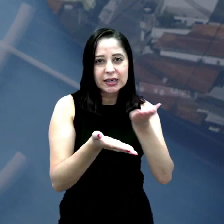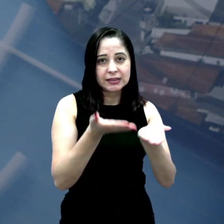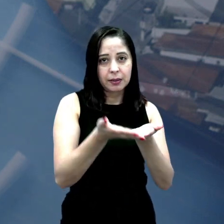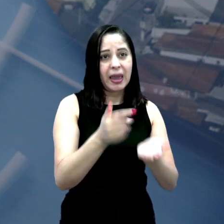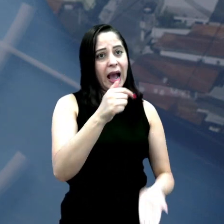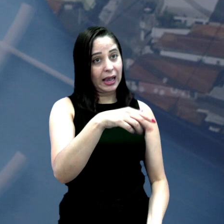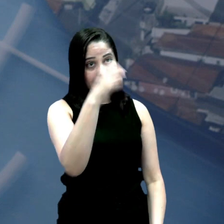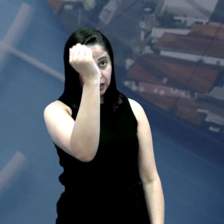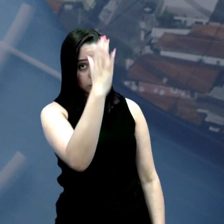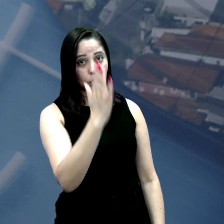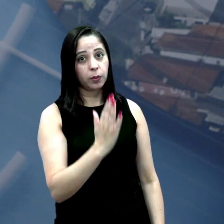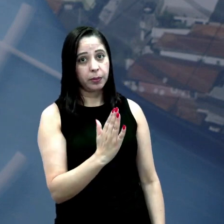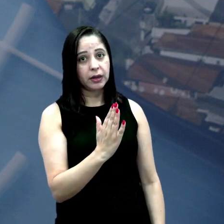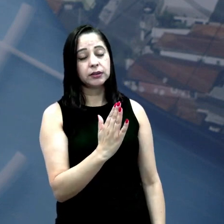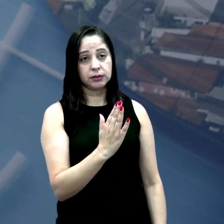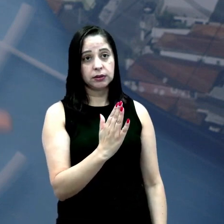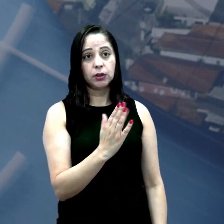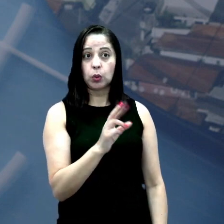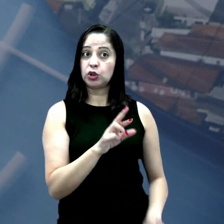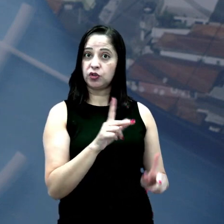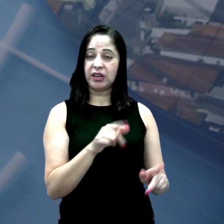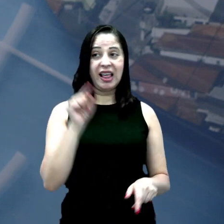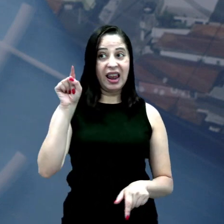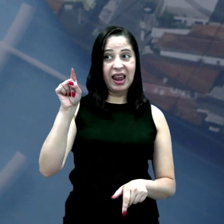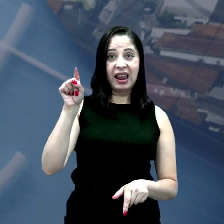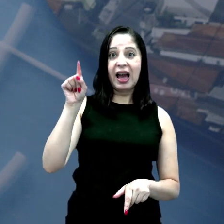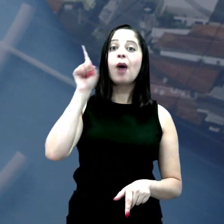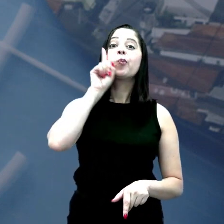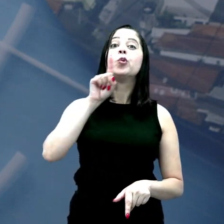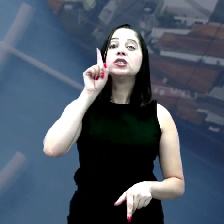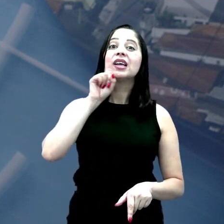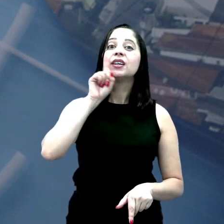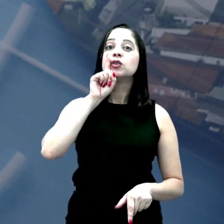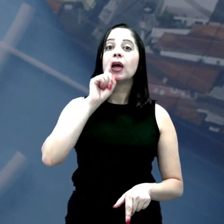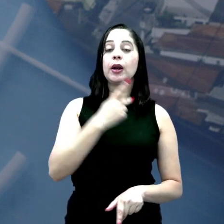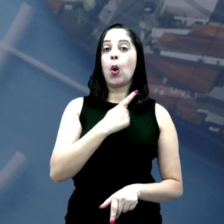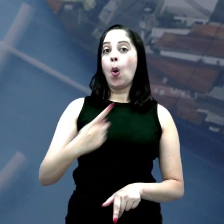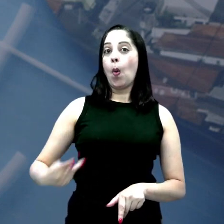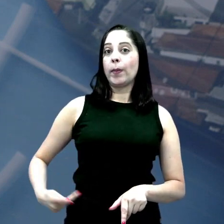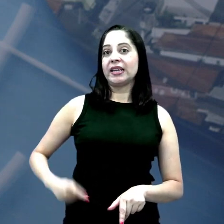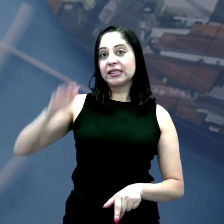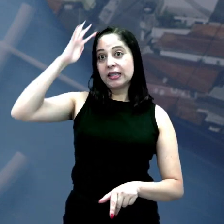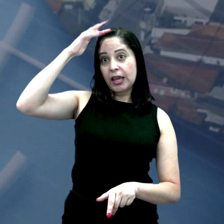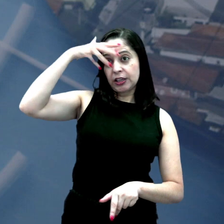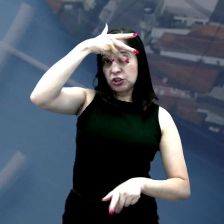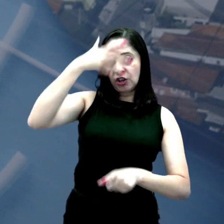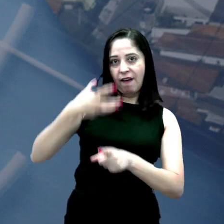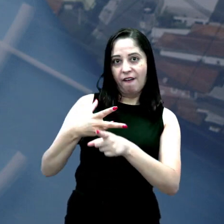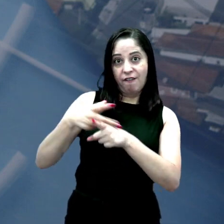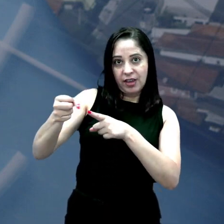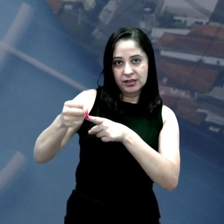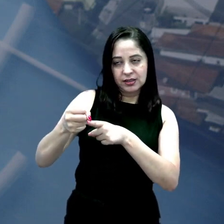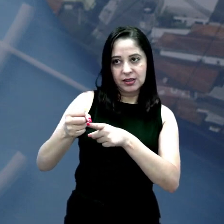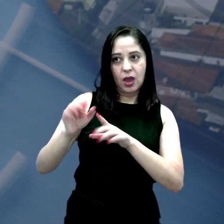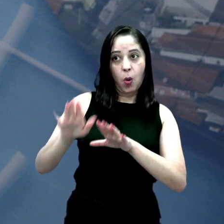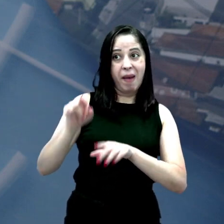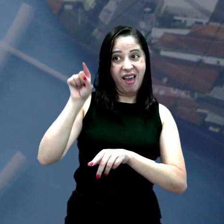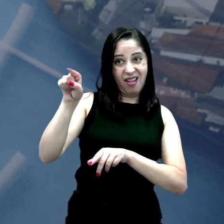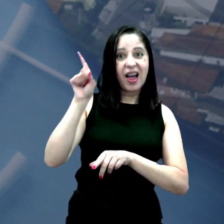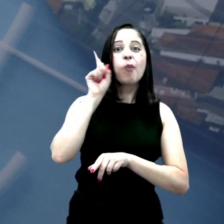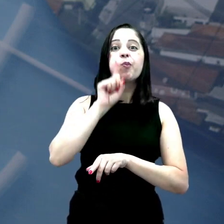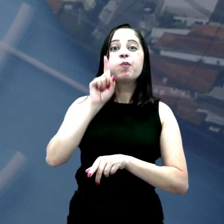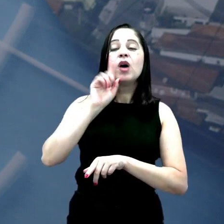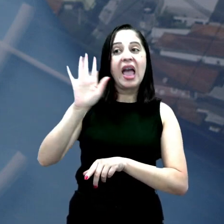uma situação atual agora, né, os Estados Unidos, após a eleição do Donald Trump, que muitas coisas devem mudar, né?